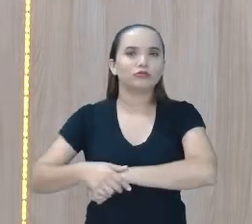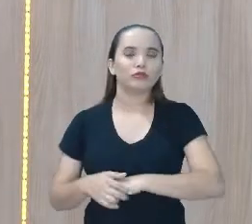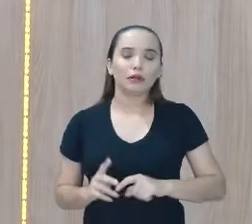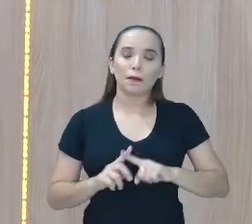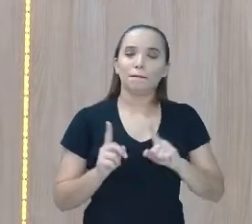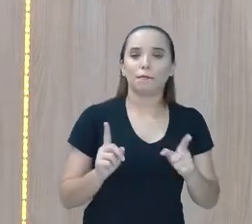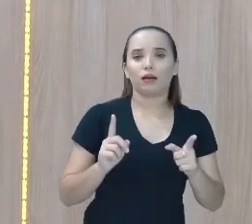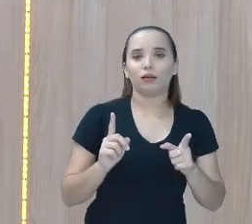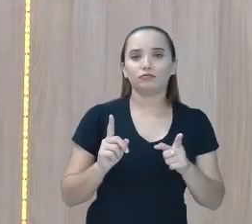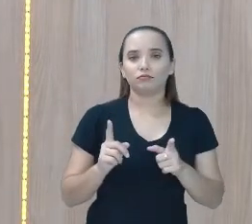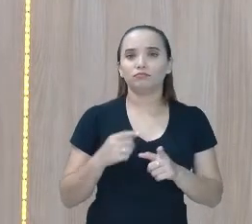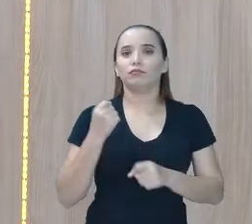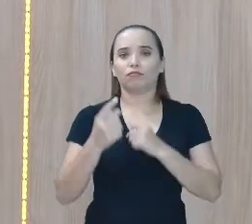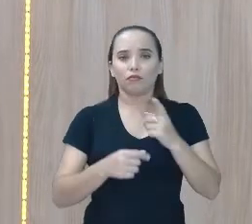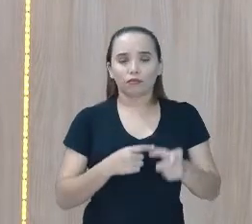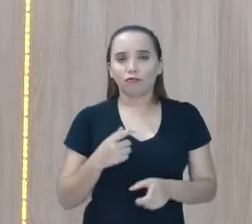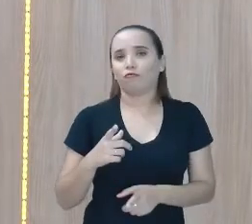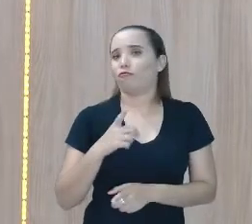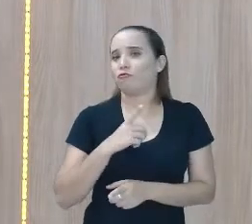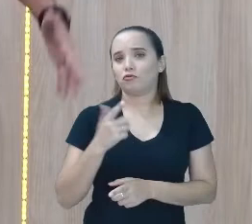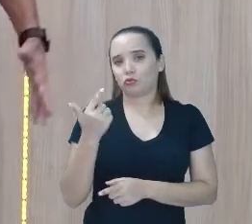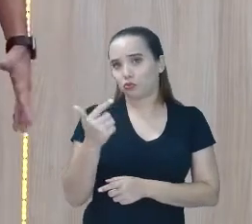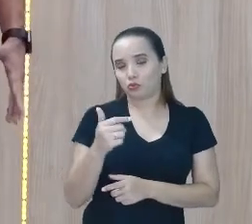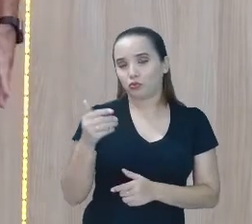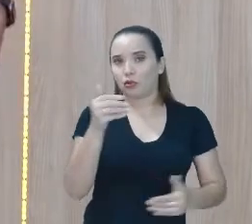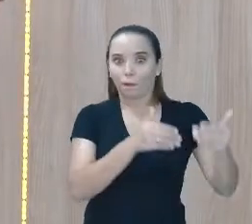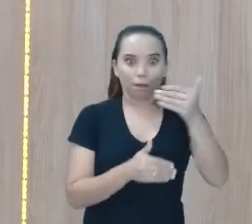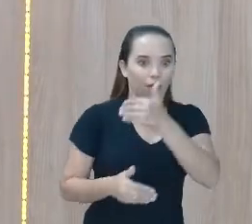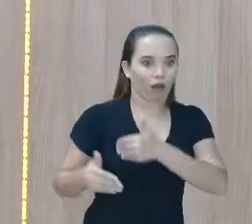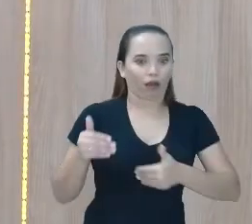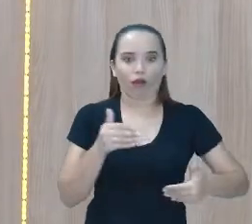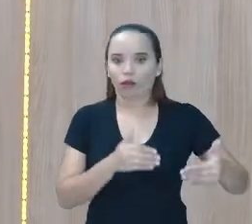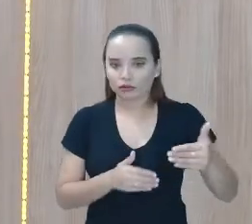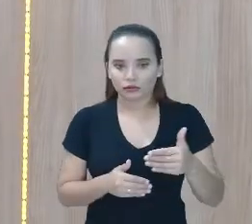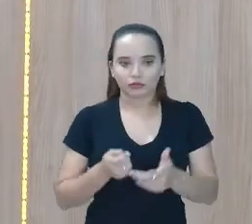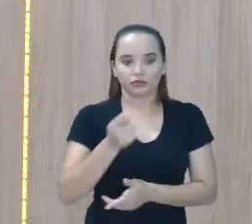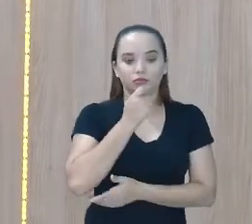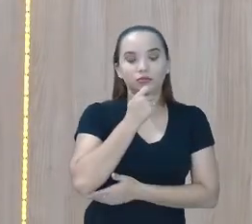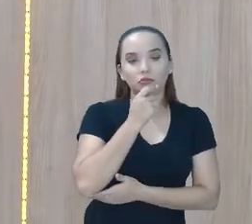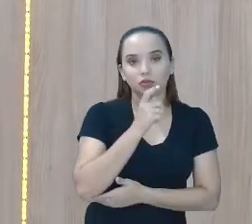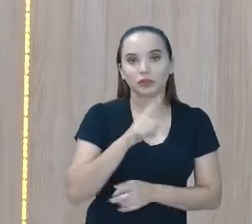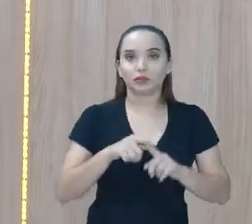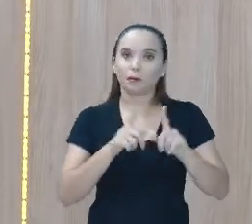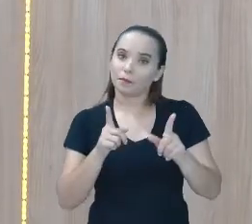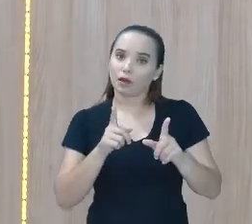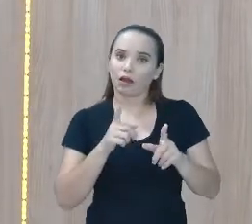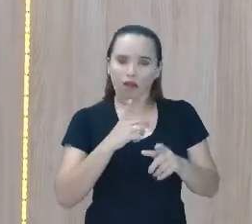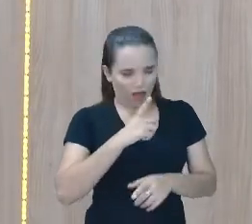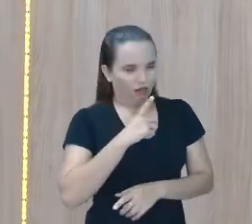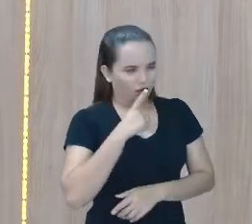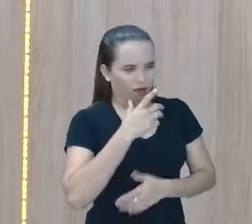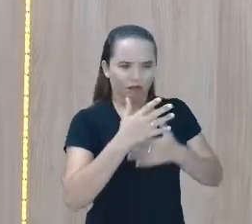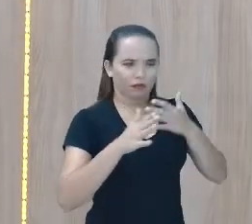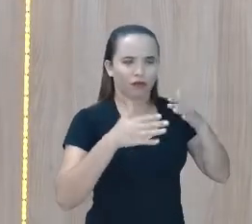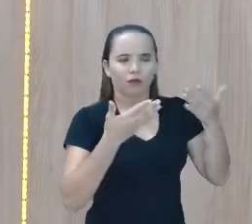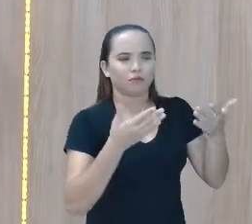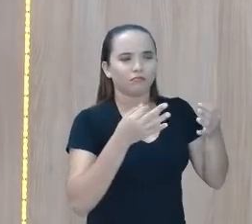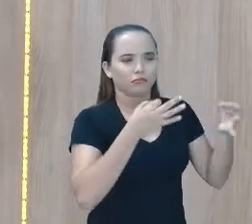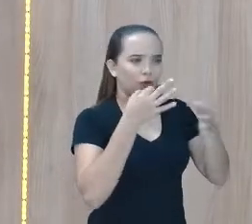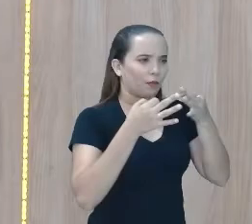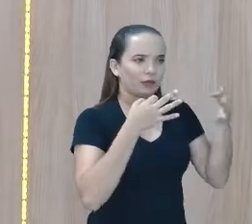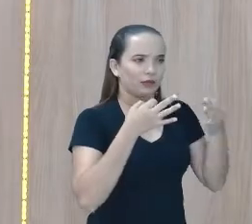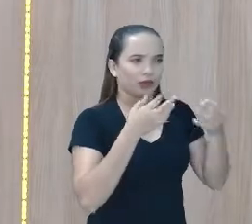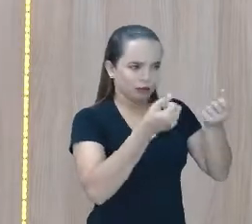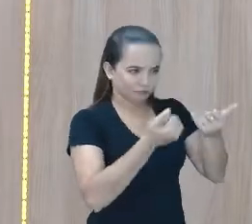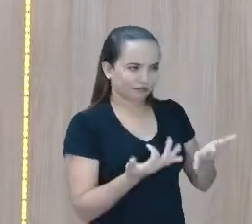estão chegando ainda, não tem uma grande participação, mas você tem algum comentário para fazer, Vilma, alguma coisa,